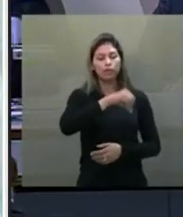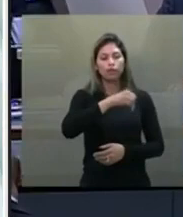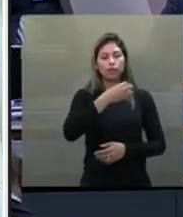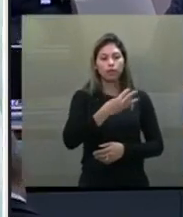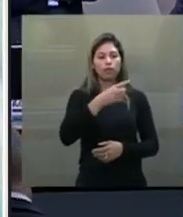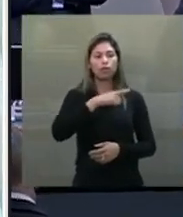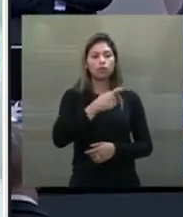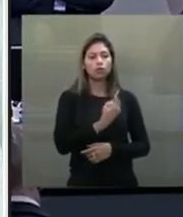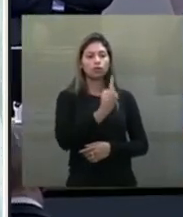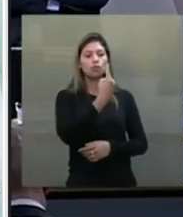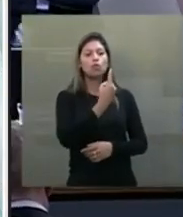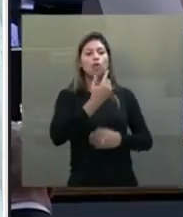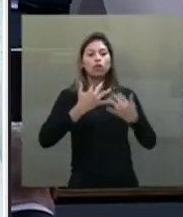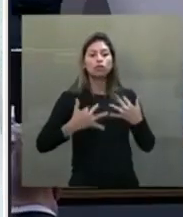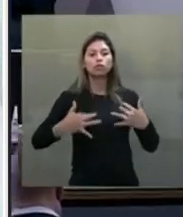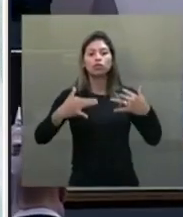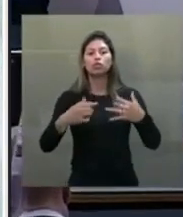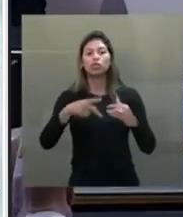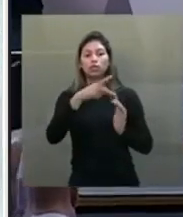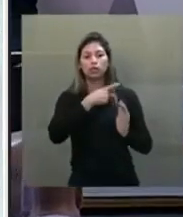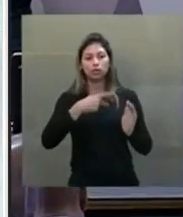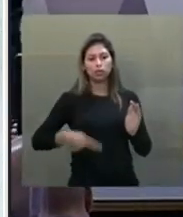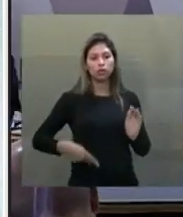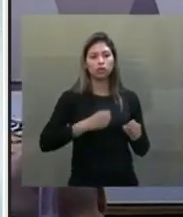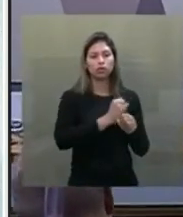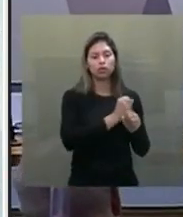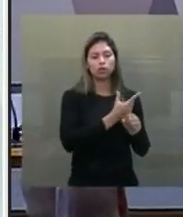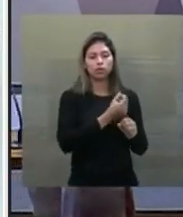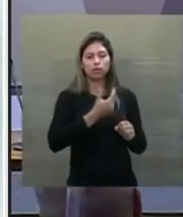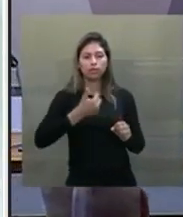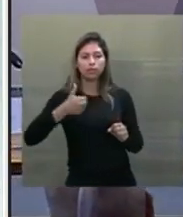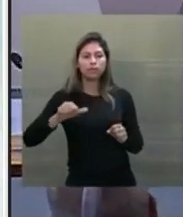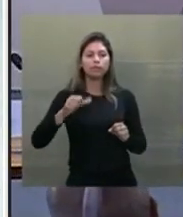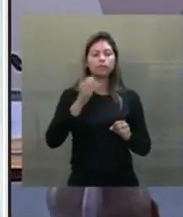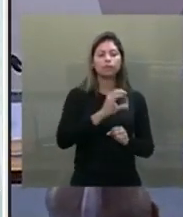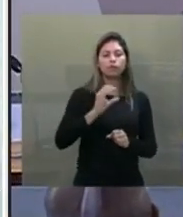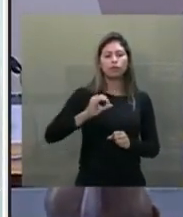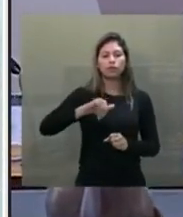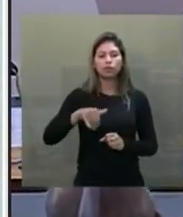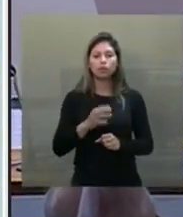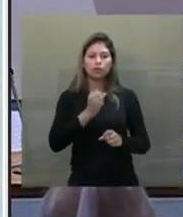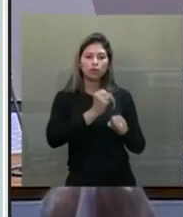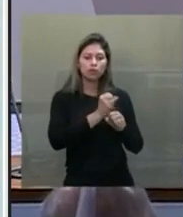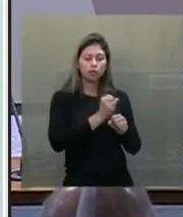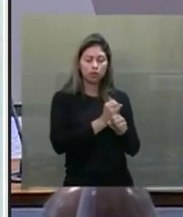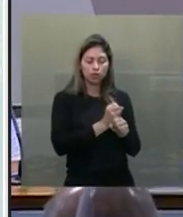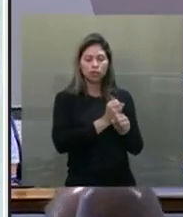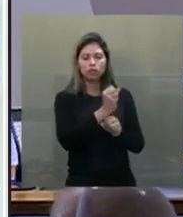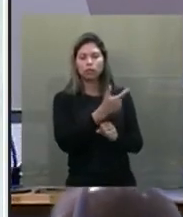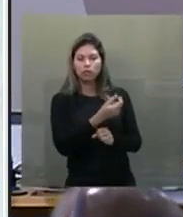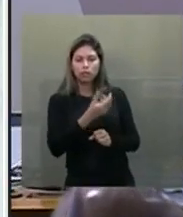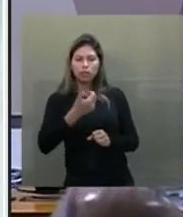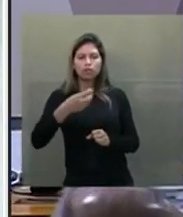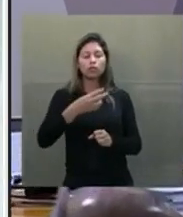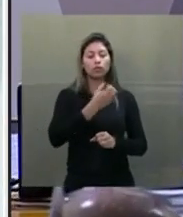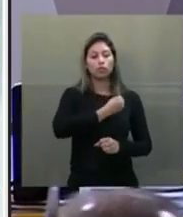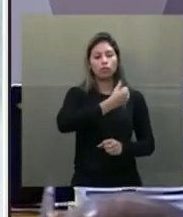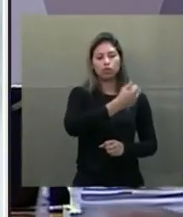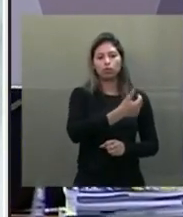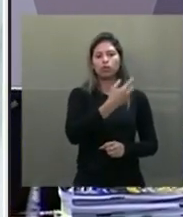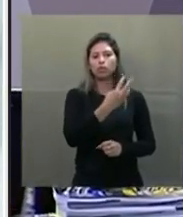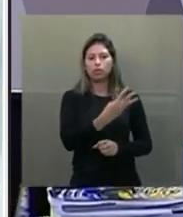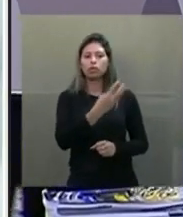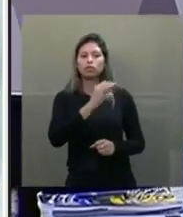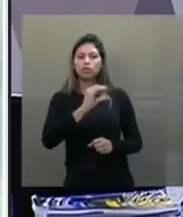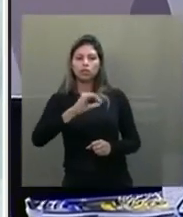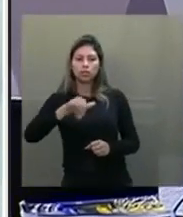resposta para a população, precisa, tanto para quem trabalha, pronto, quanto para o empreendedor,